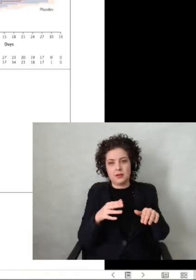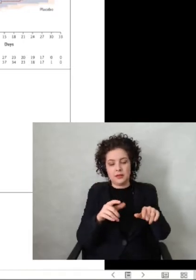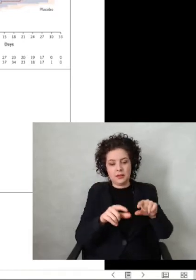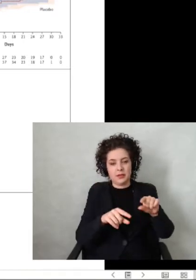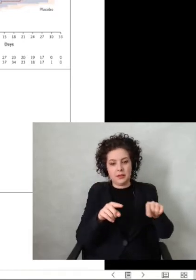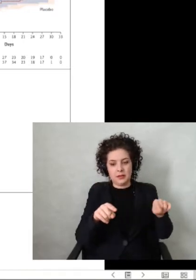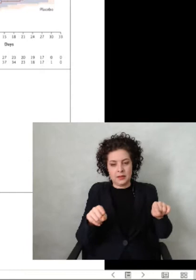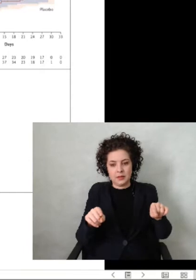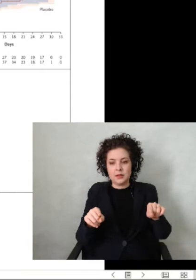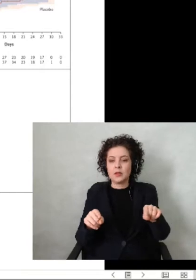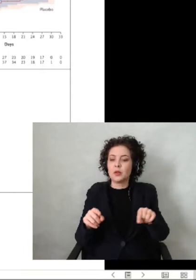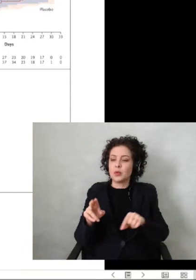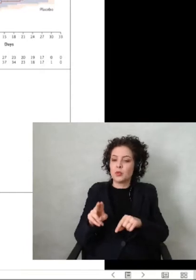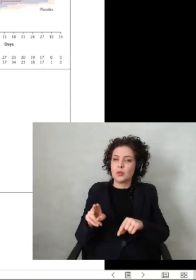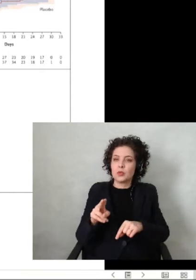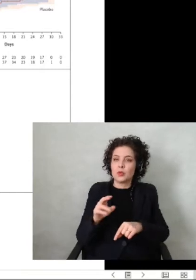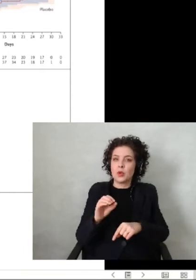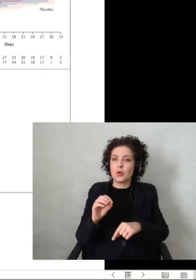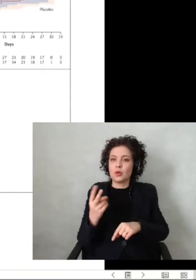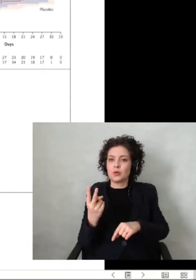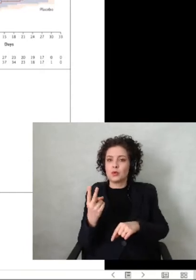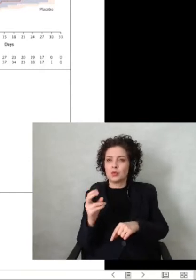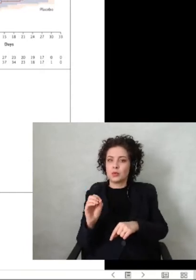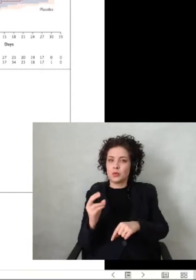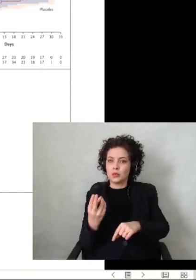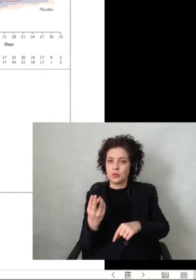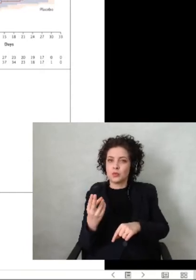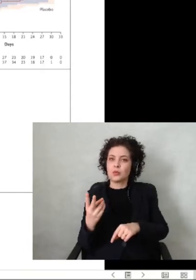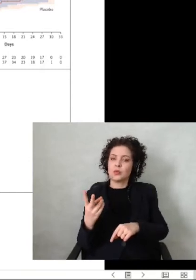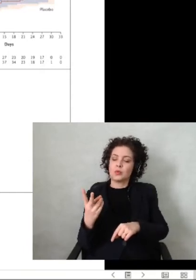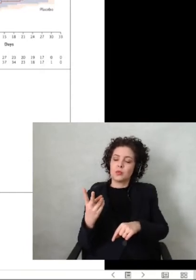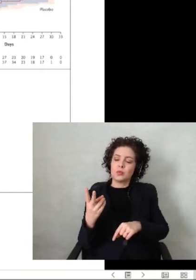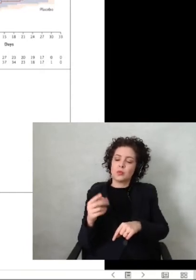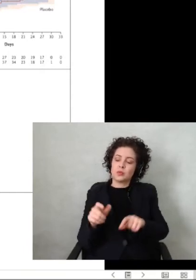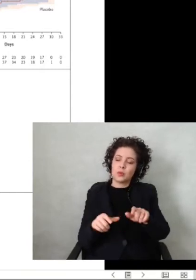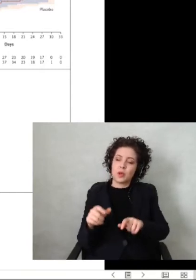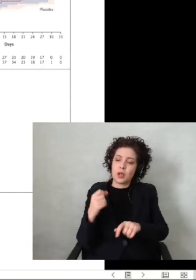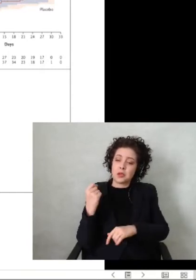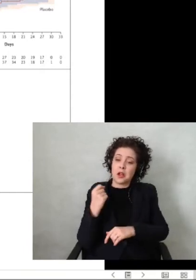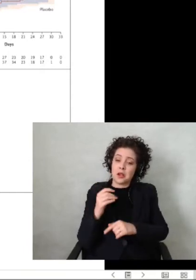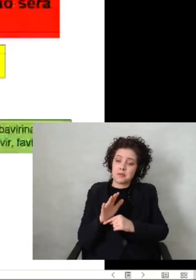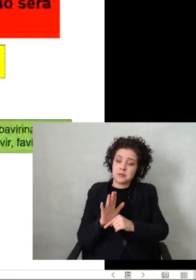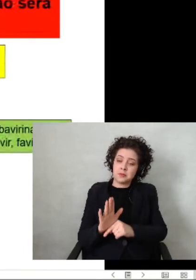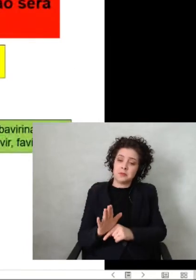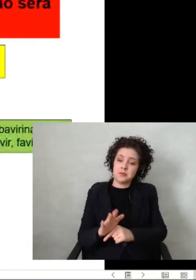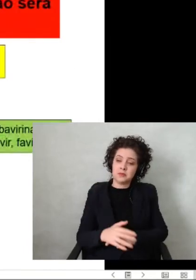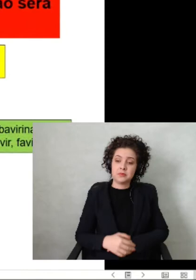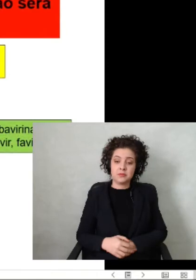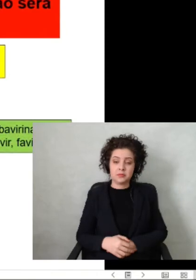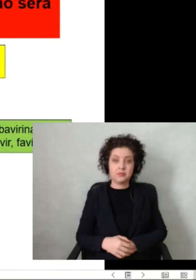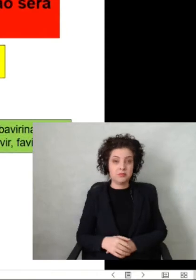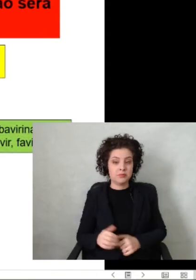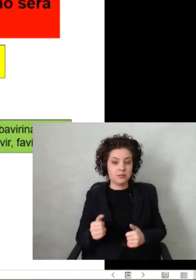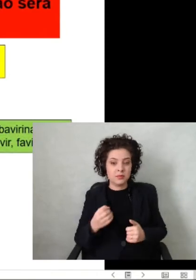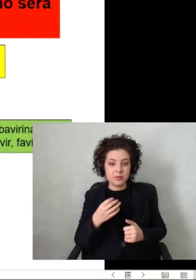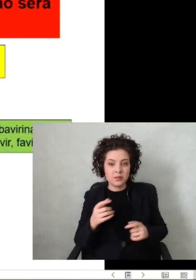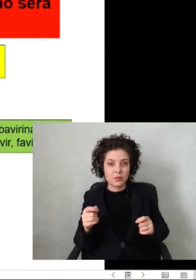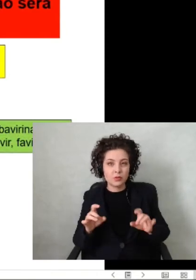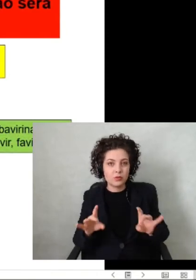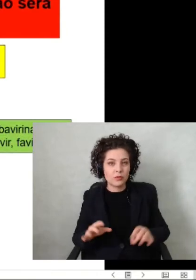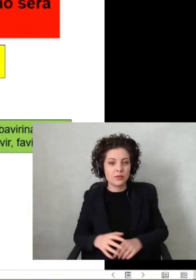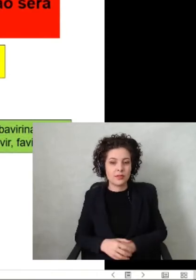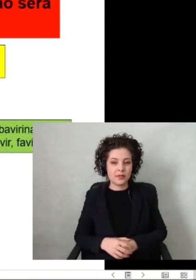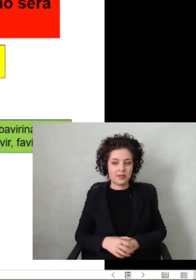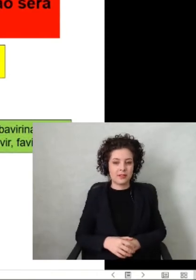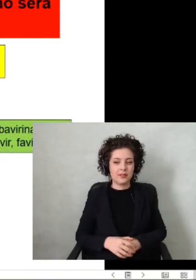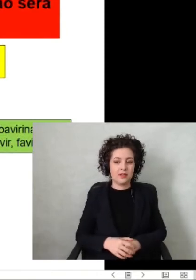usam oxigênio, que são aqueles pacientes mais graves. Ajudou. Será que é suficiente? Bom, aí vem também o meu